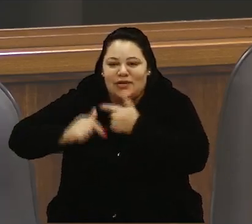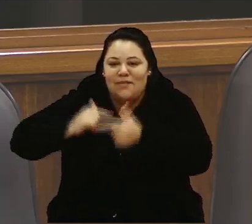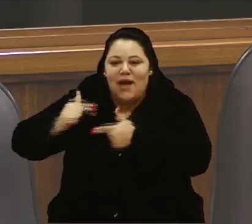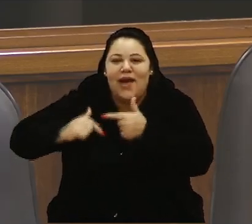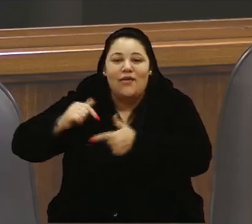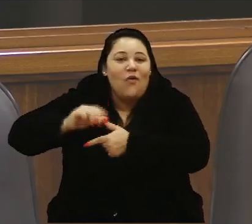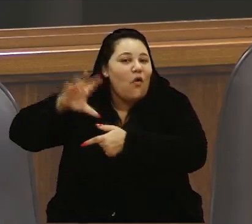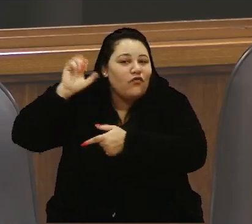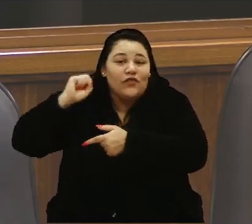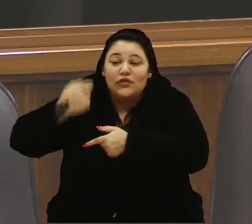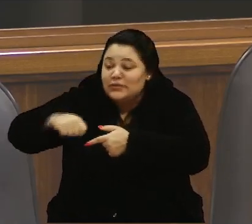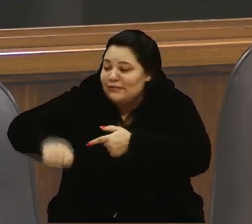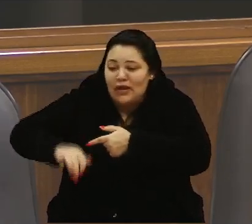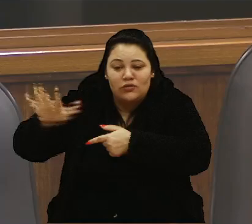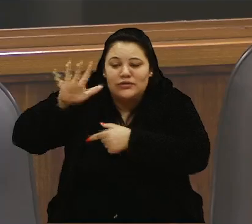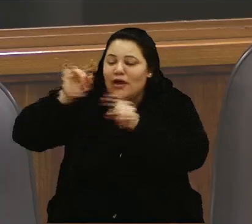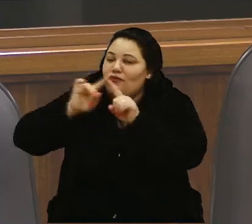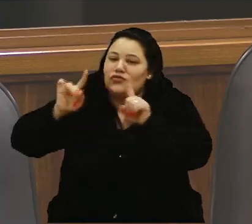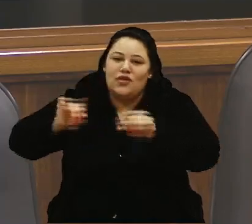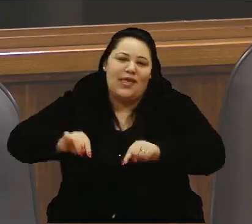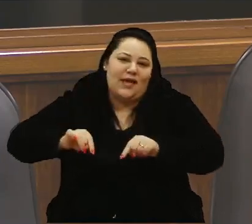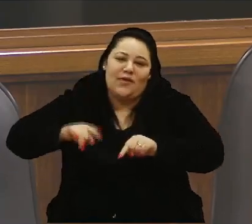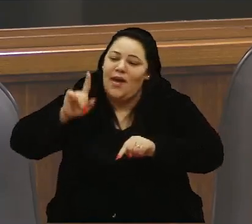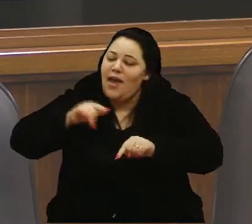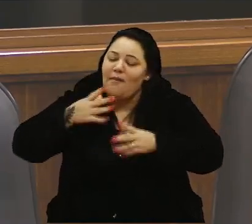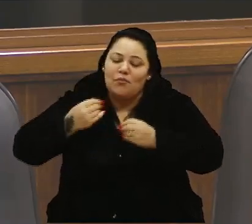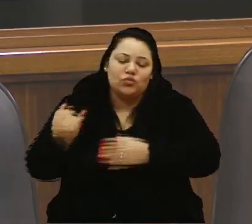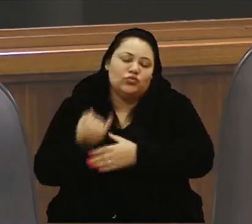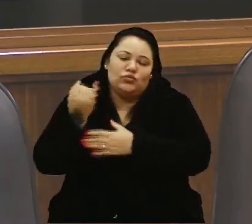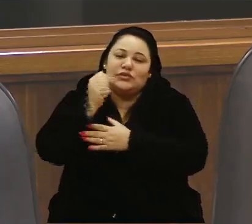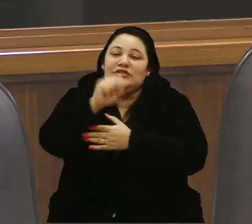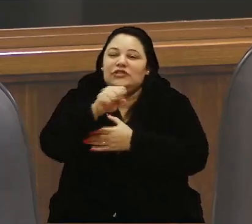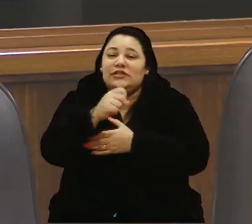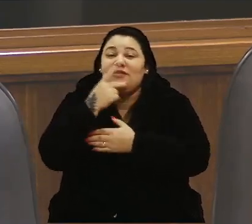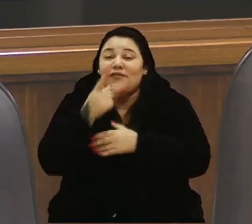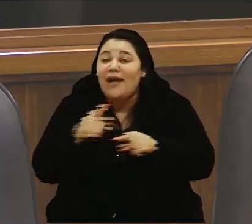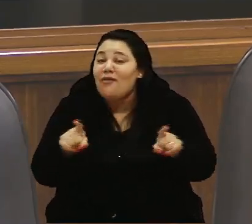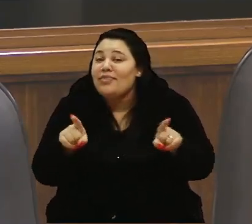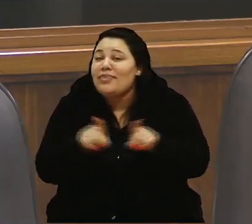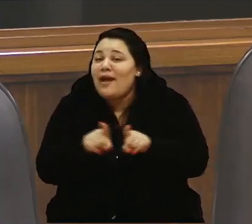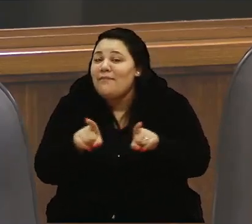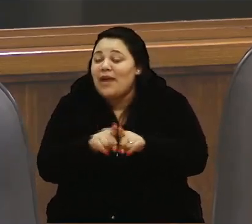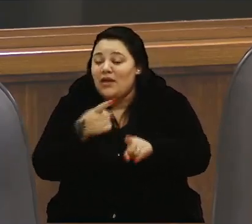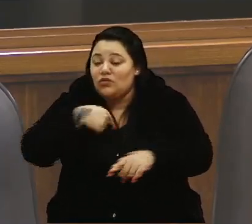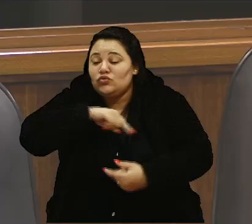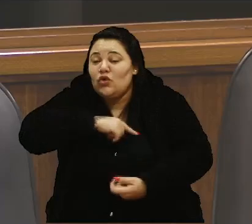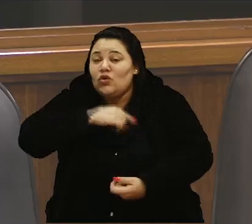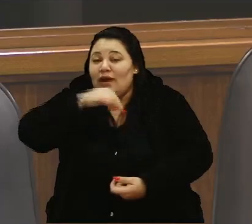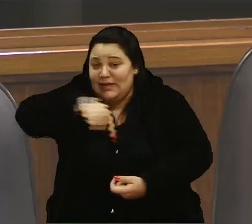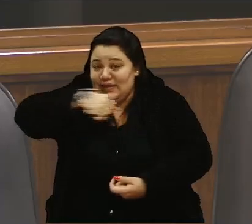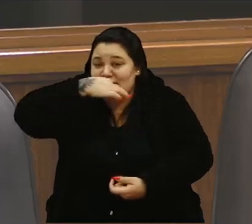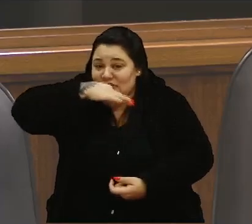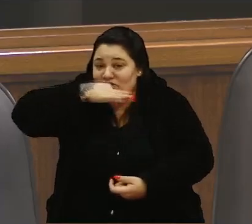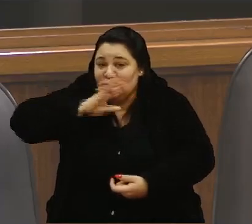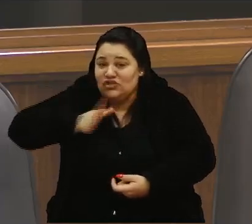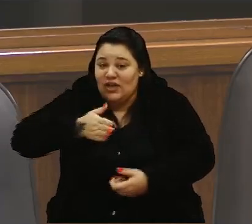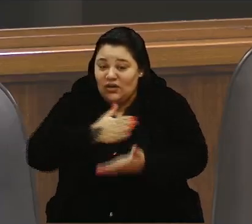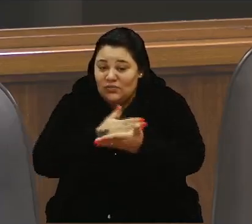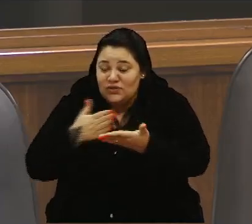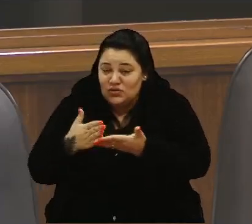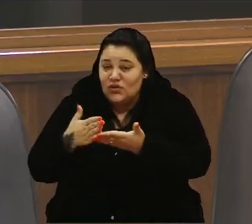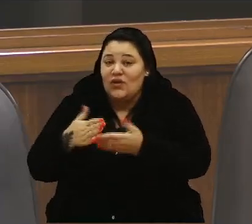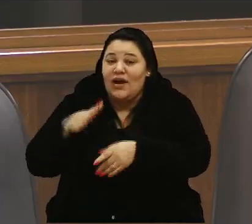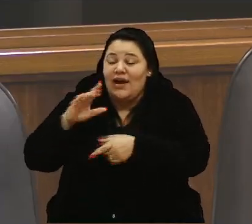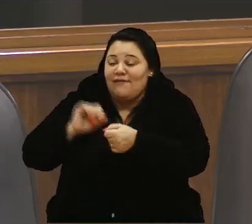ouvidos, valorizados, é extremamente importante. Ressalto aqui que nosso município já entrou em estado de